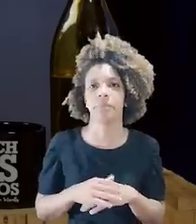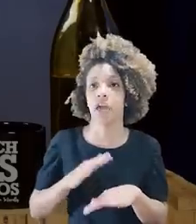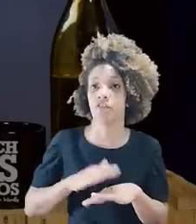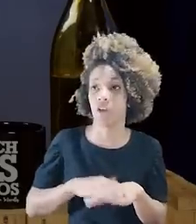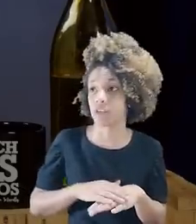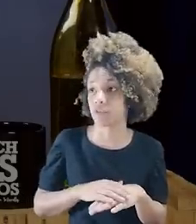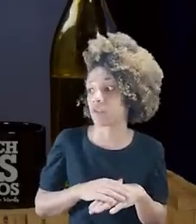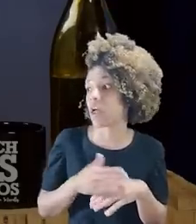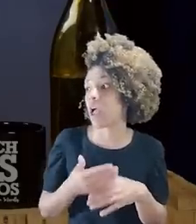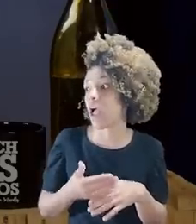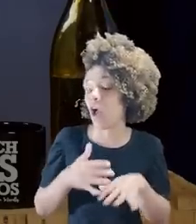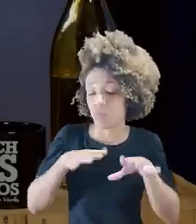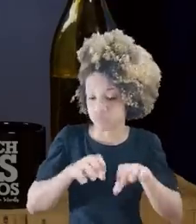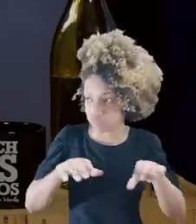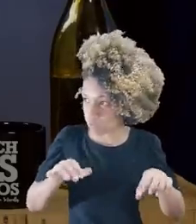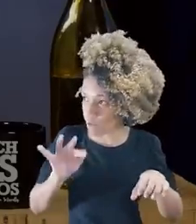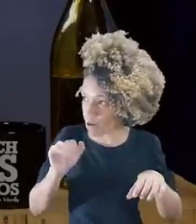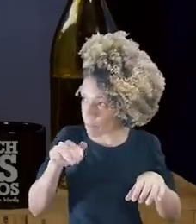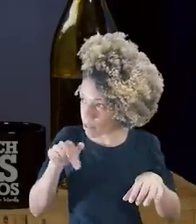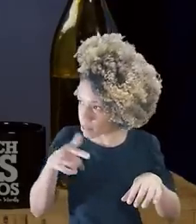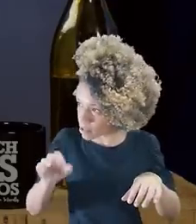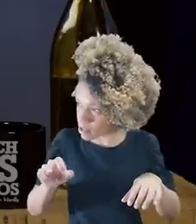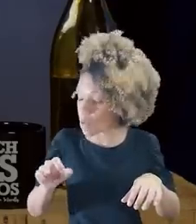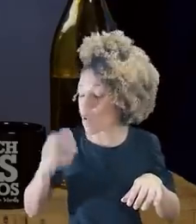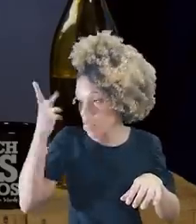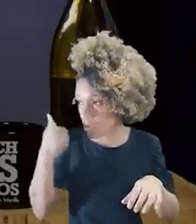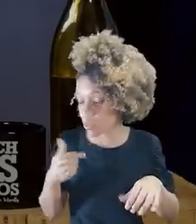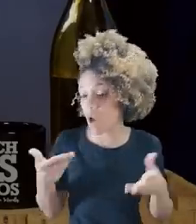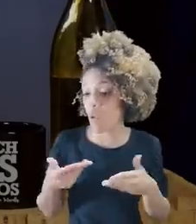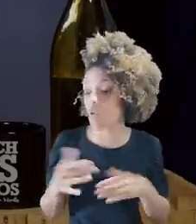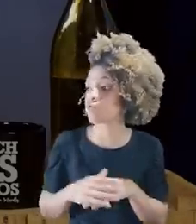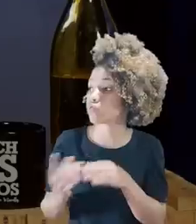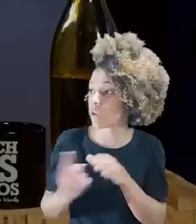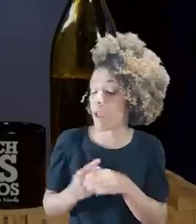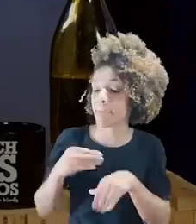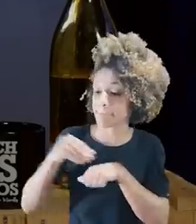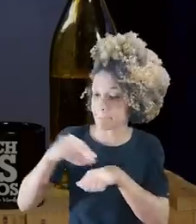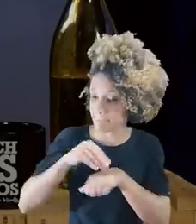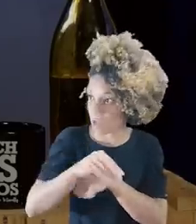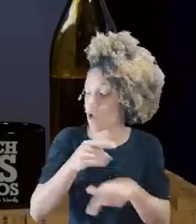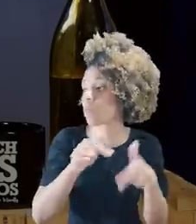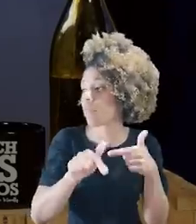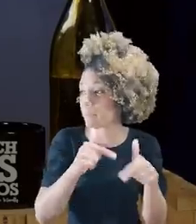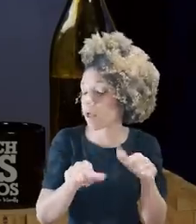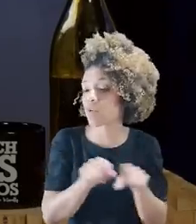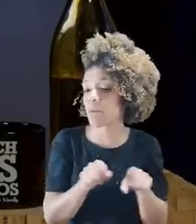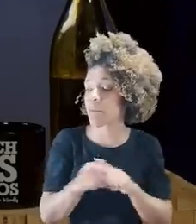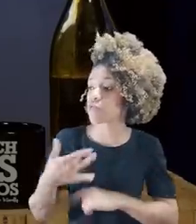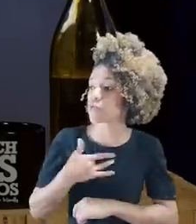e espírito tenho Minhas alunas eh Faço faculdade de psicologia h para para me ajudar com essa